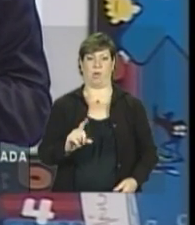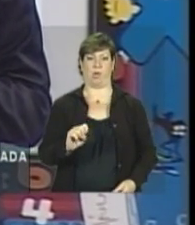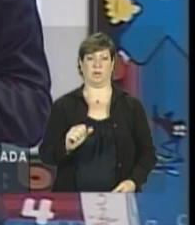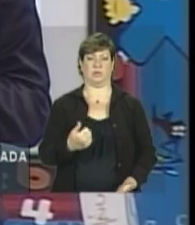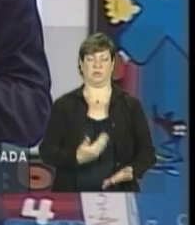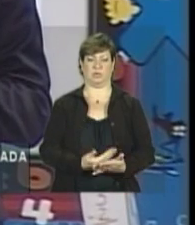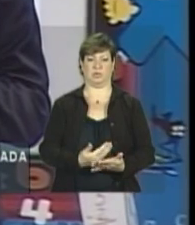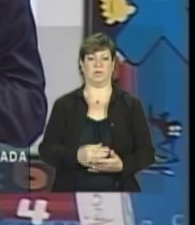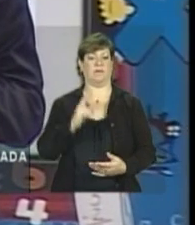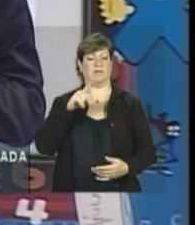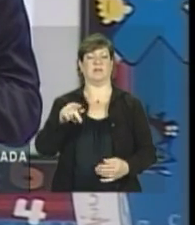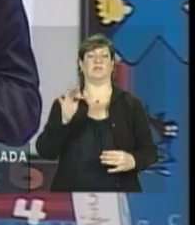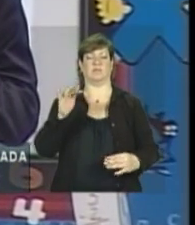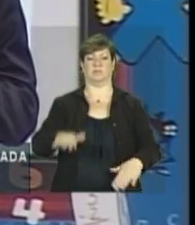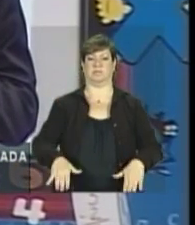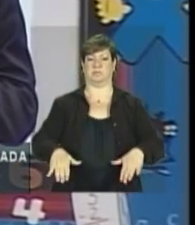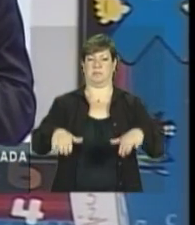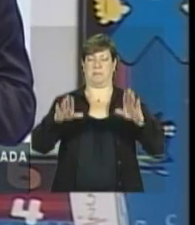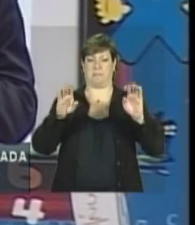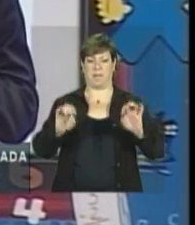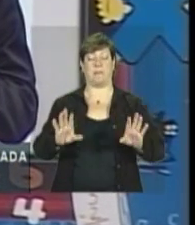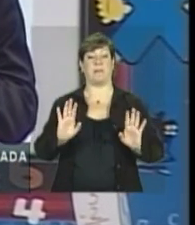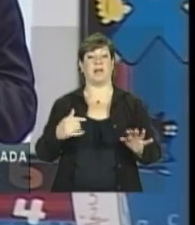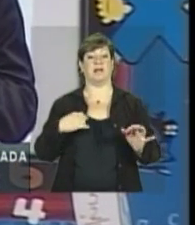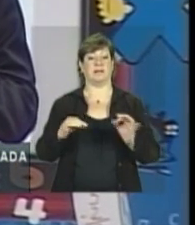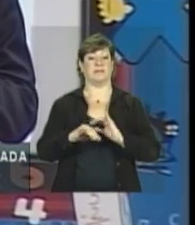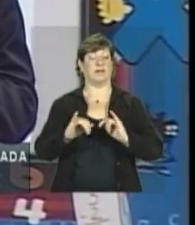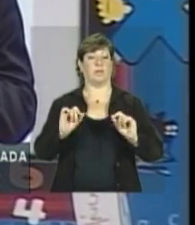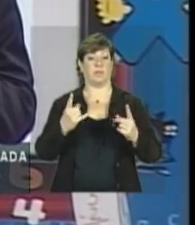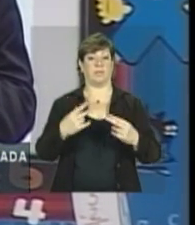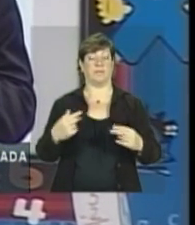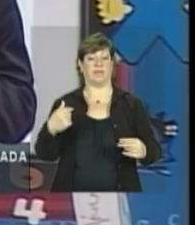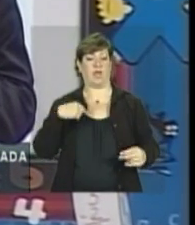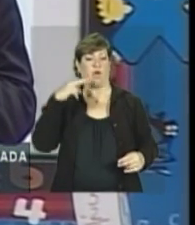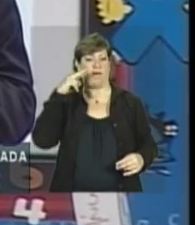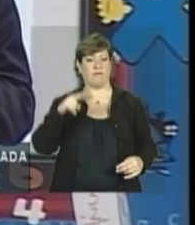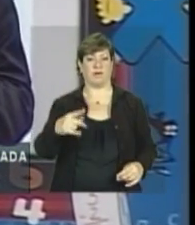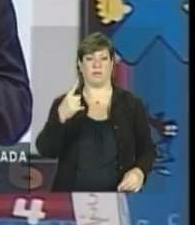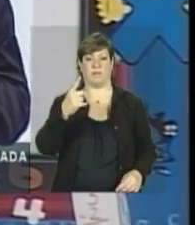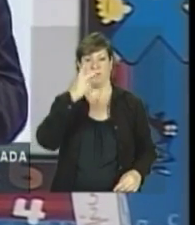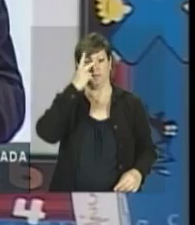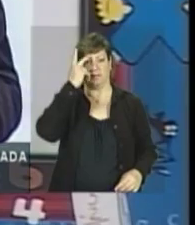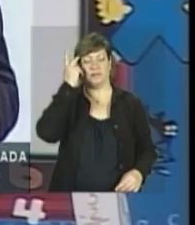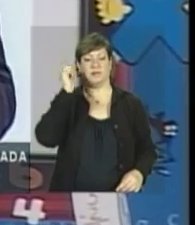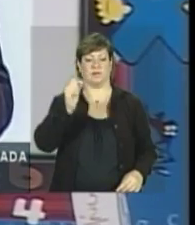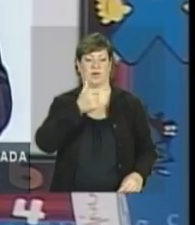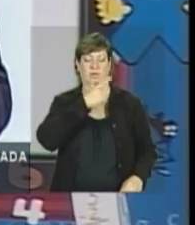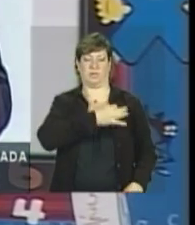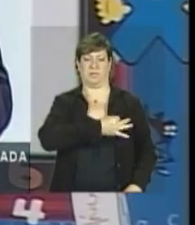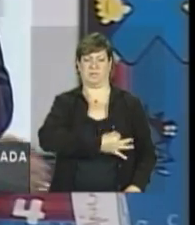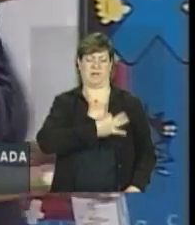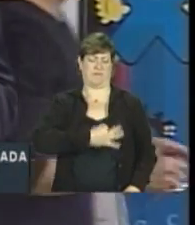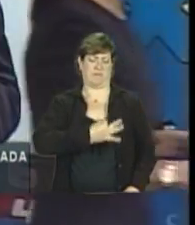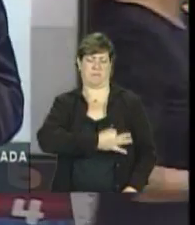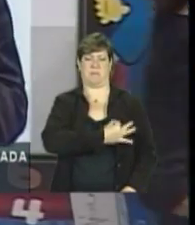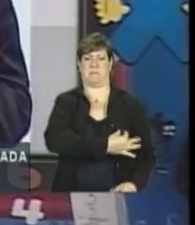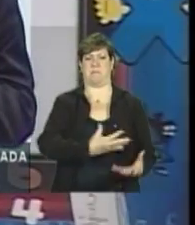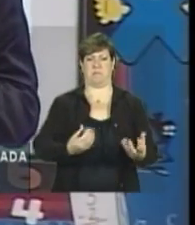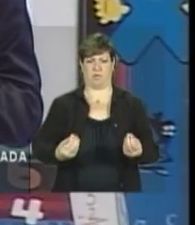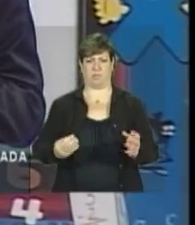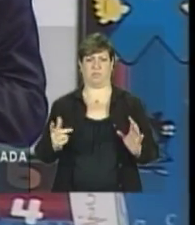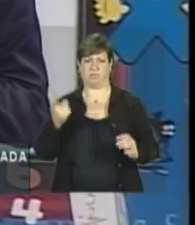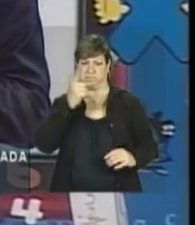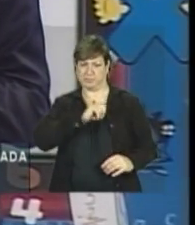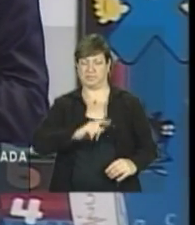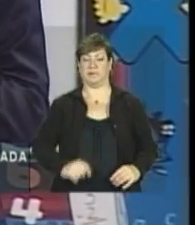vocês crescendo no futuro. Só termino dizendo o seguinte, que eu vi uma vez uma matéria de um medalhista, tinha ganho várias medalhas, e